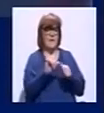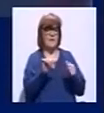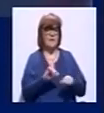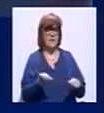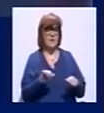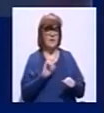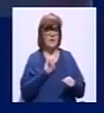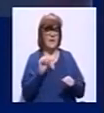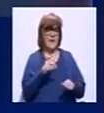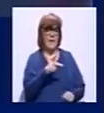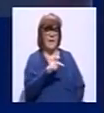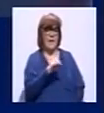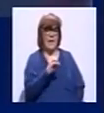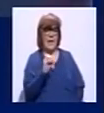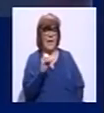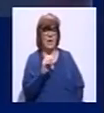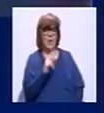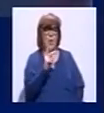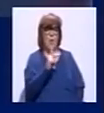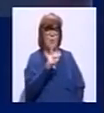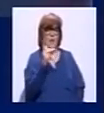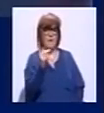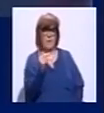sangue raio resultra violetas